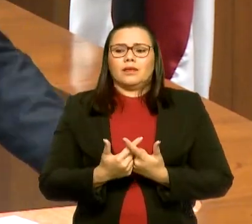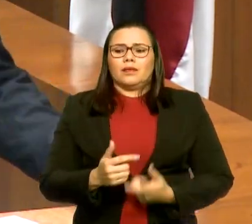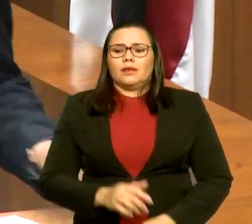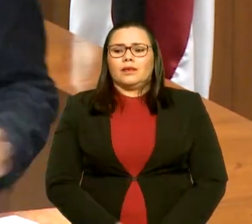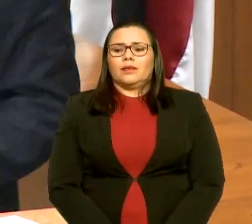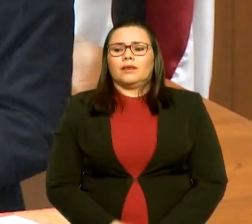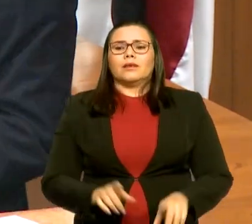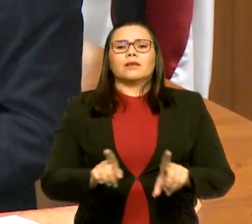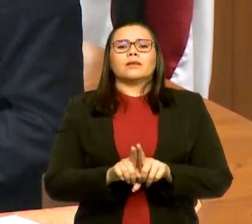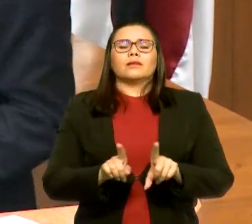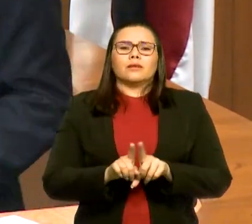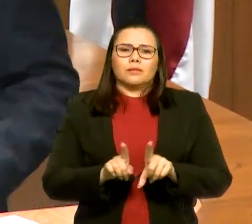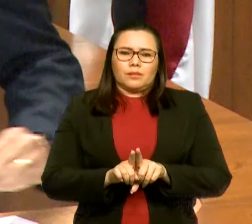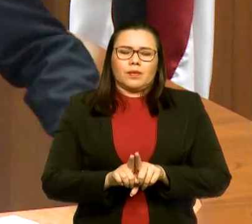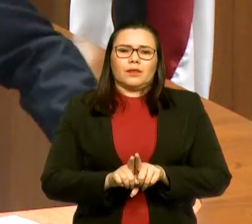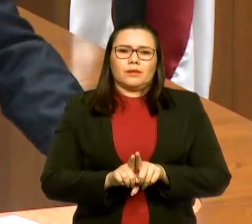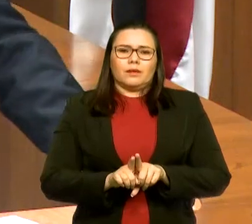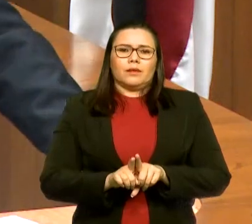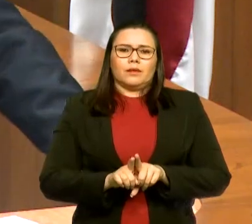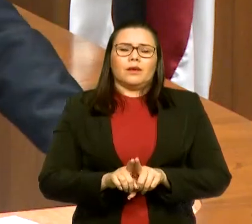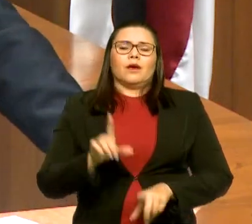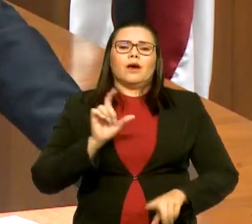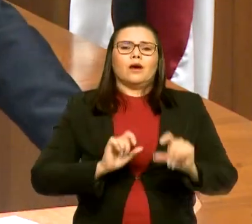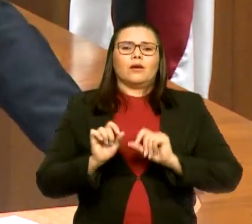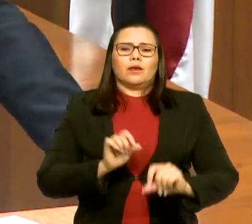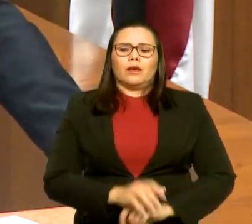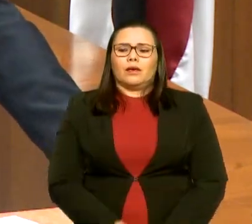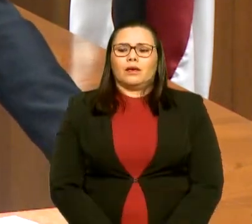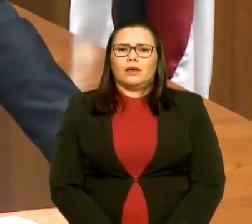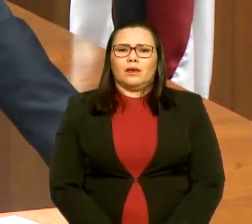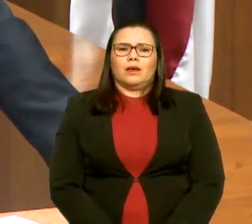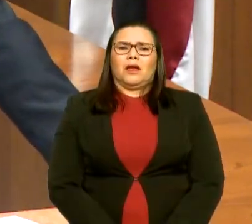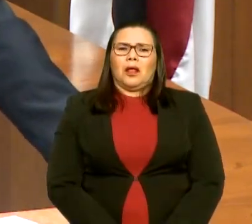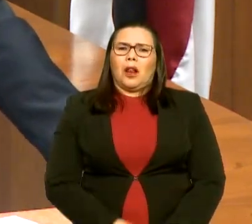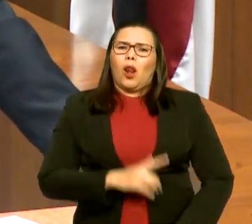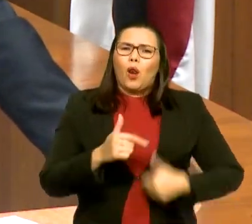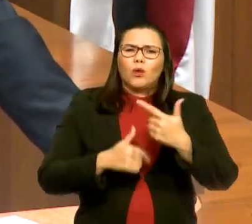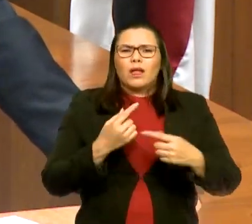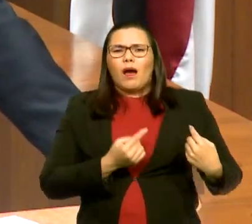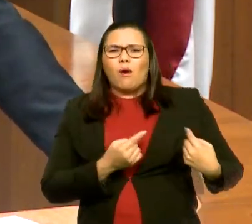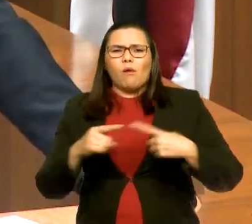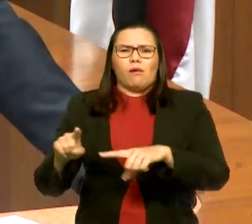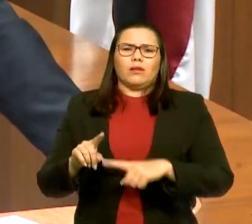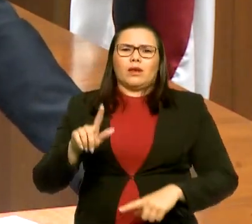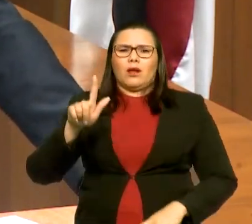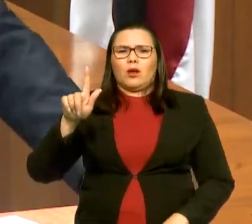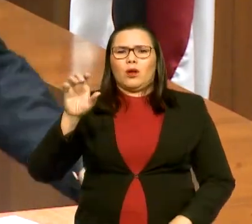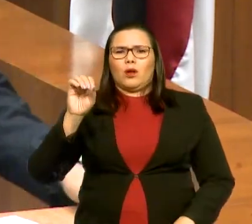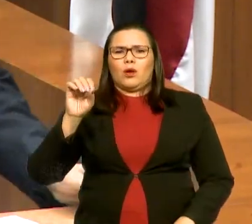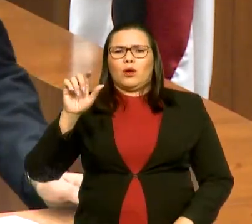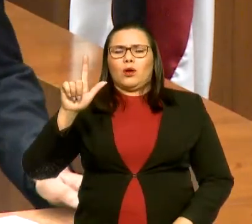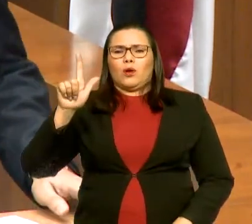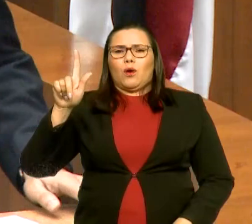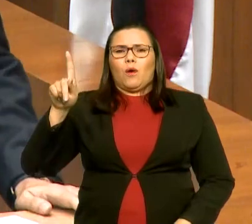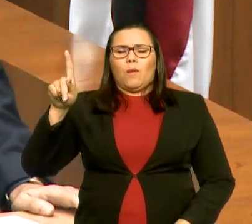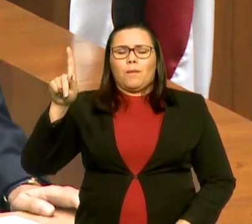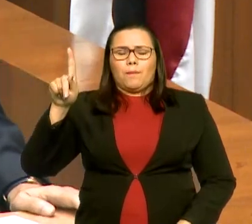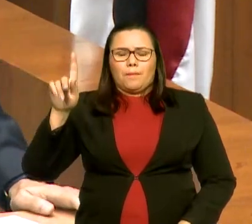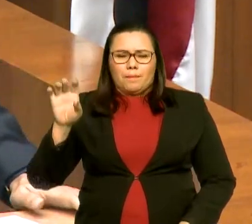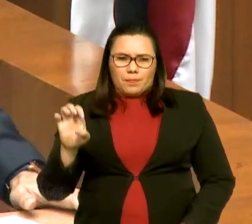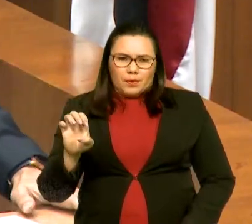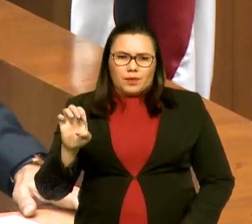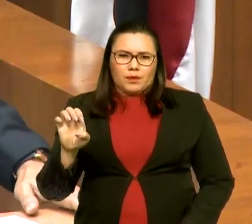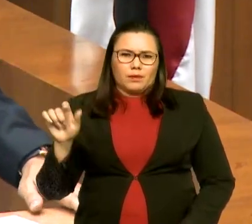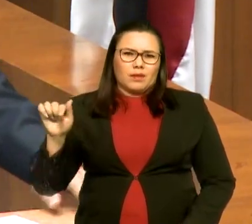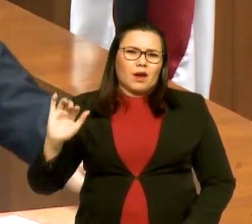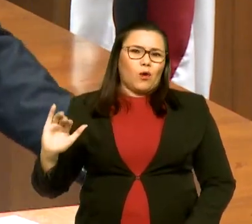tentativa frustrada de golpe, à tentativa frustrada de golpe do dia 8 de janeiro. Essa democracia,